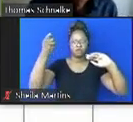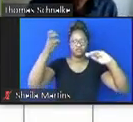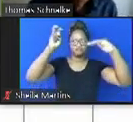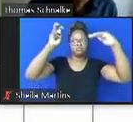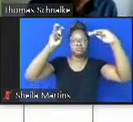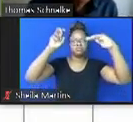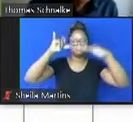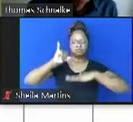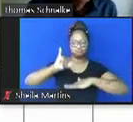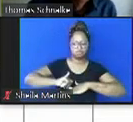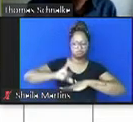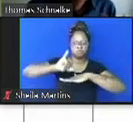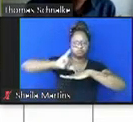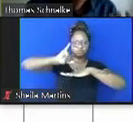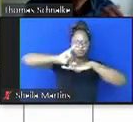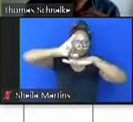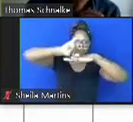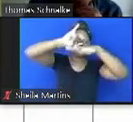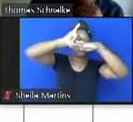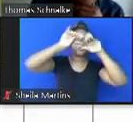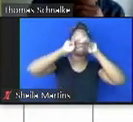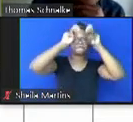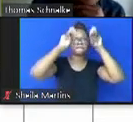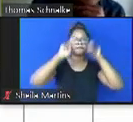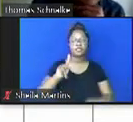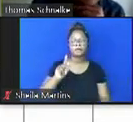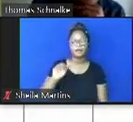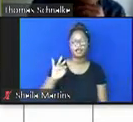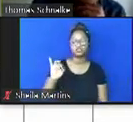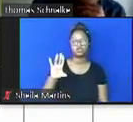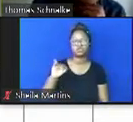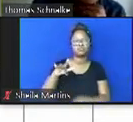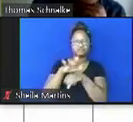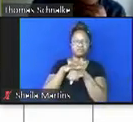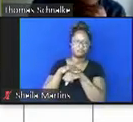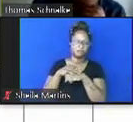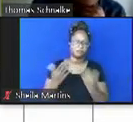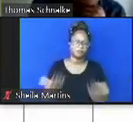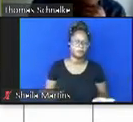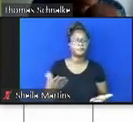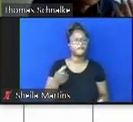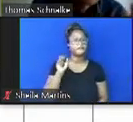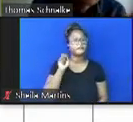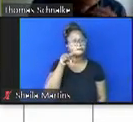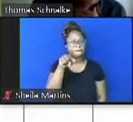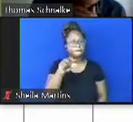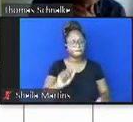exposição no seu museu de patologias. Aqui vemos